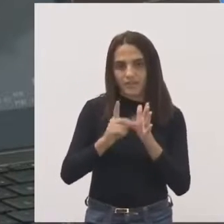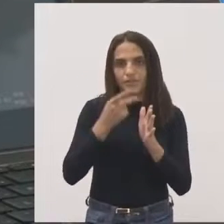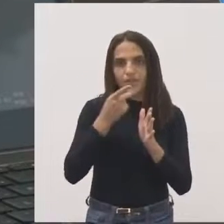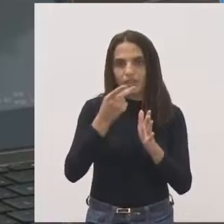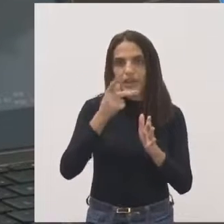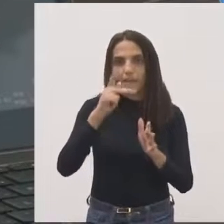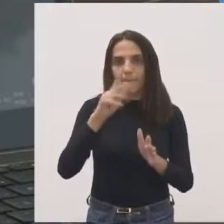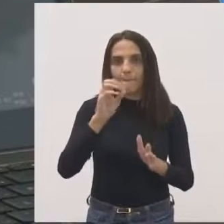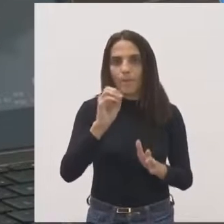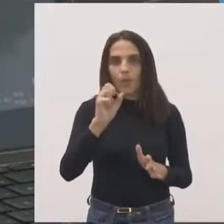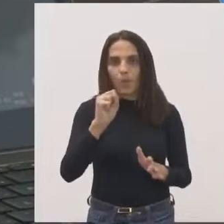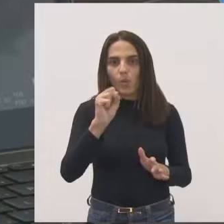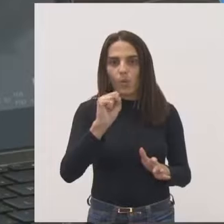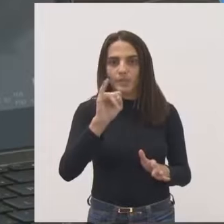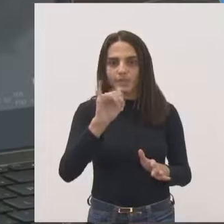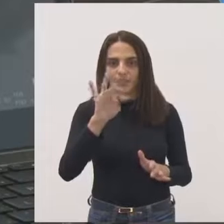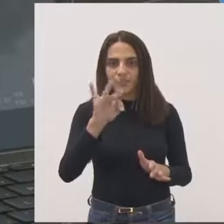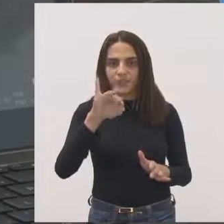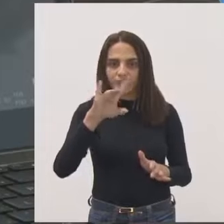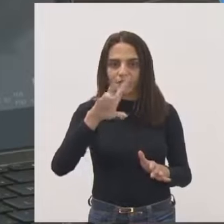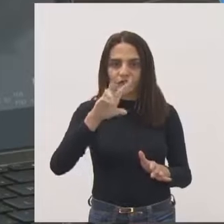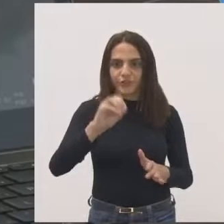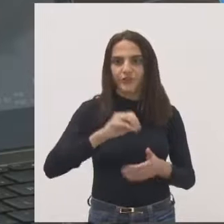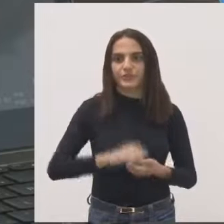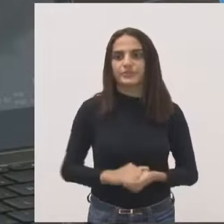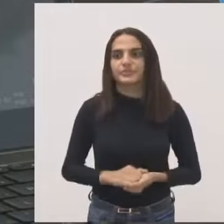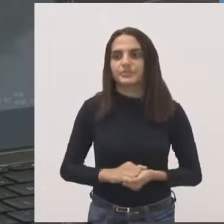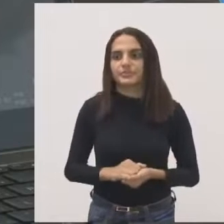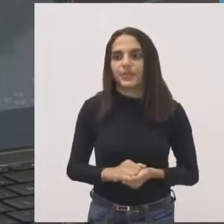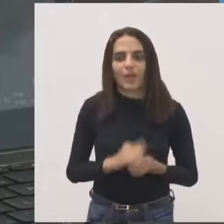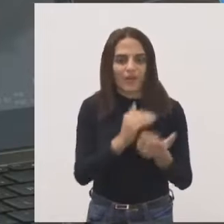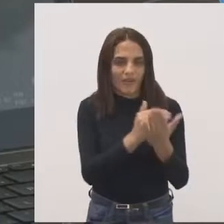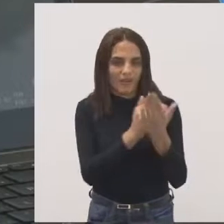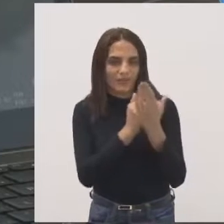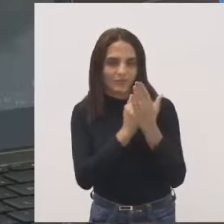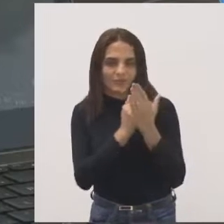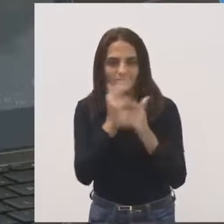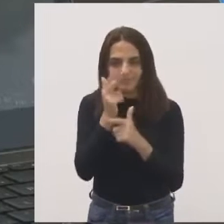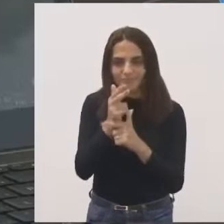gente, é no cantinho aqui. Vou precisar da ajuda do câmera aqui.